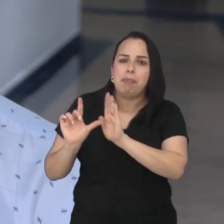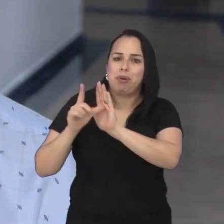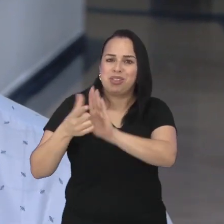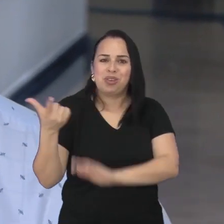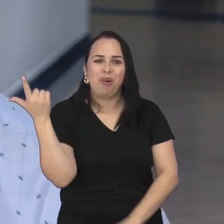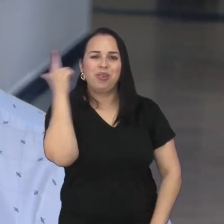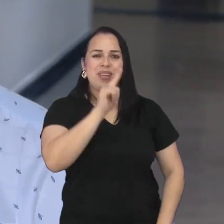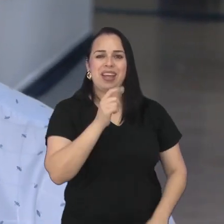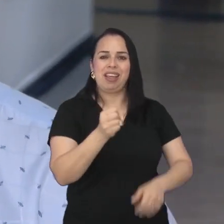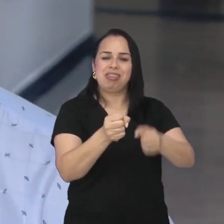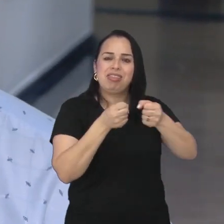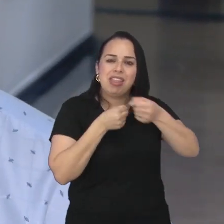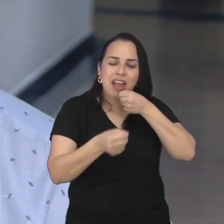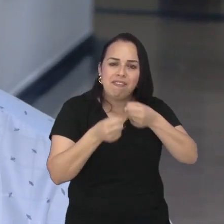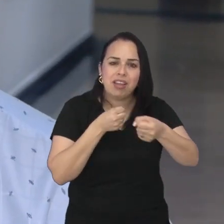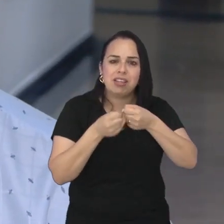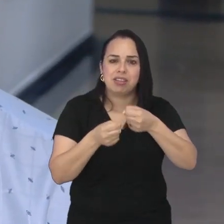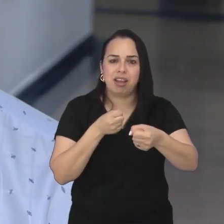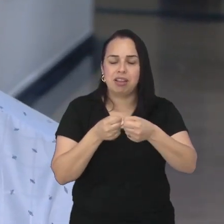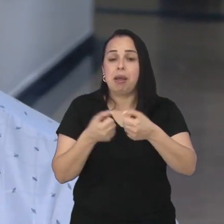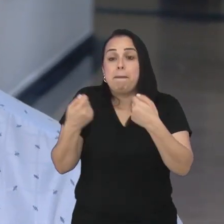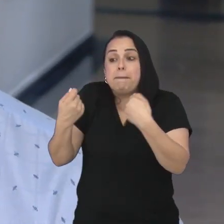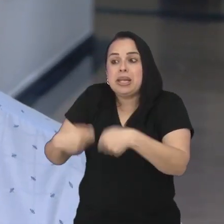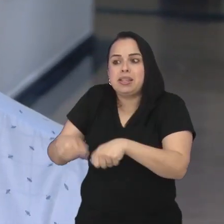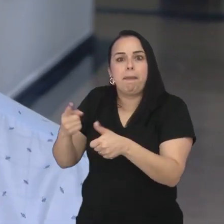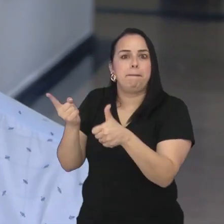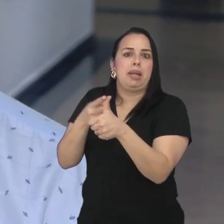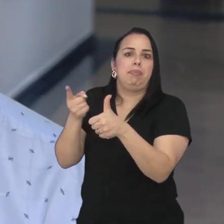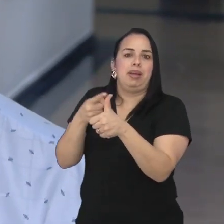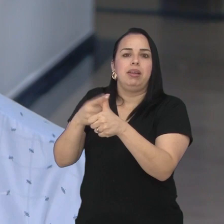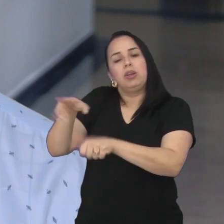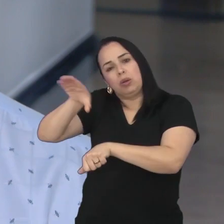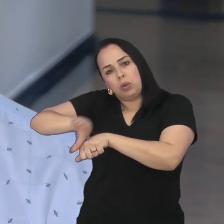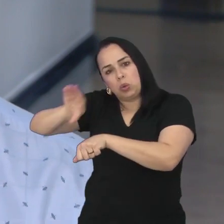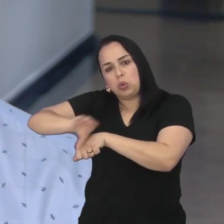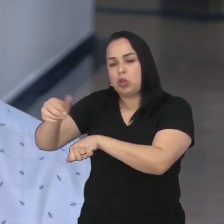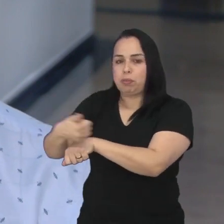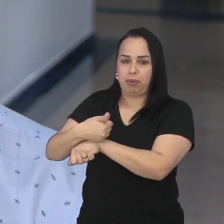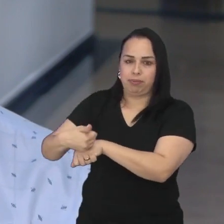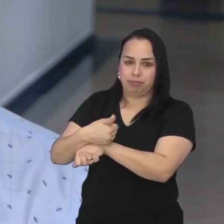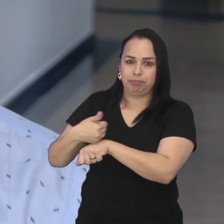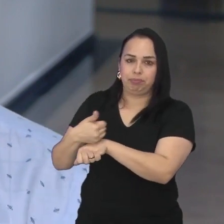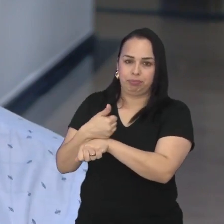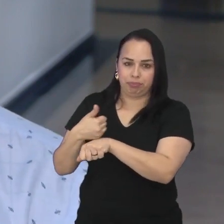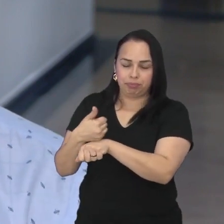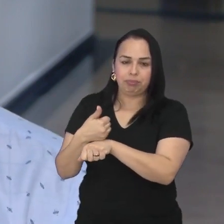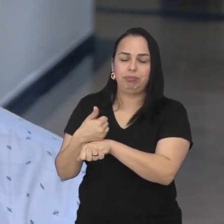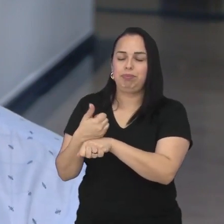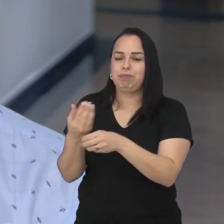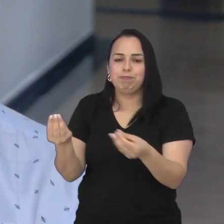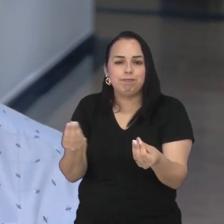de uma entrevista, por exemplo, sem eles estarem qualificados. Então, tem que